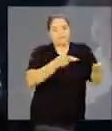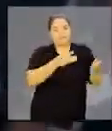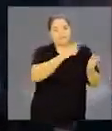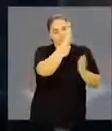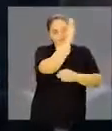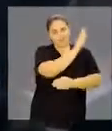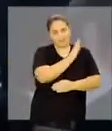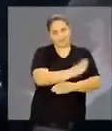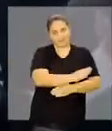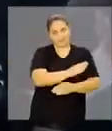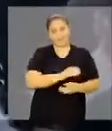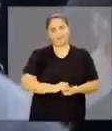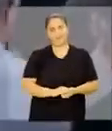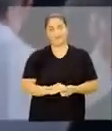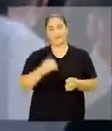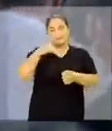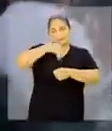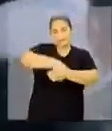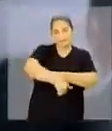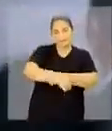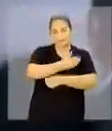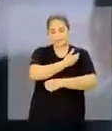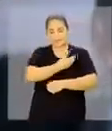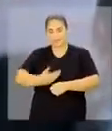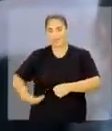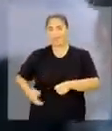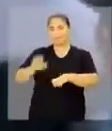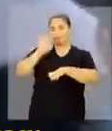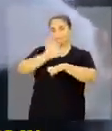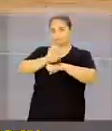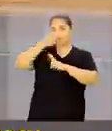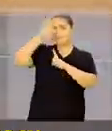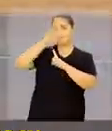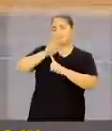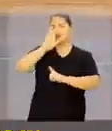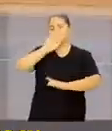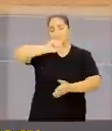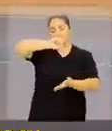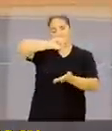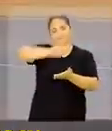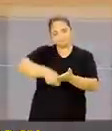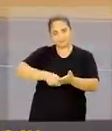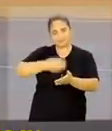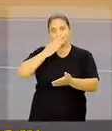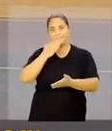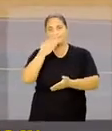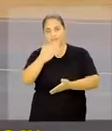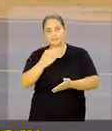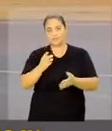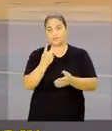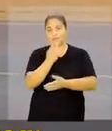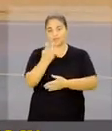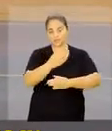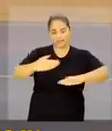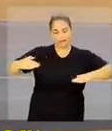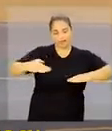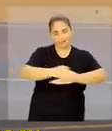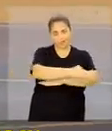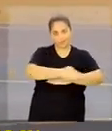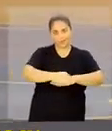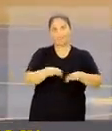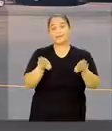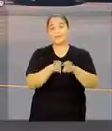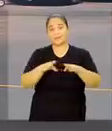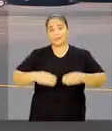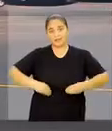do Paraná já assinaram a ordem para a duplicação da estrada, que também leva ao Aeroporto Internacional de Foz